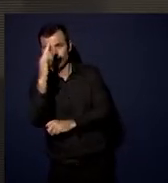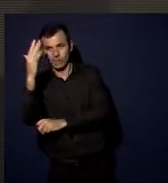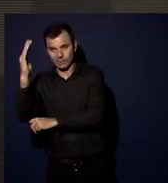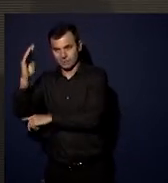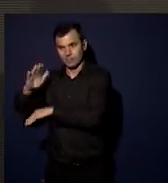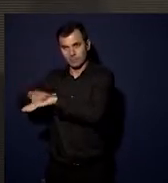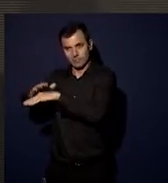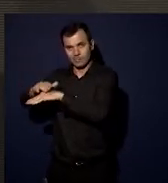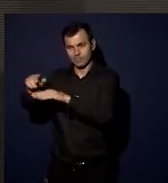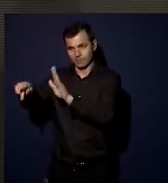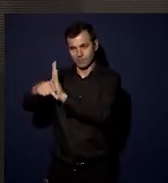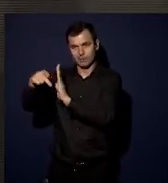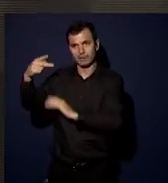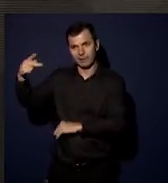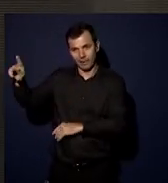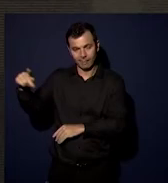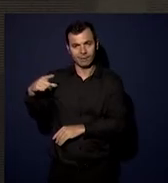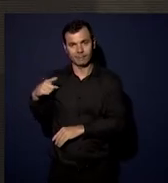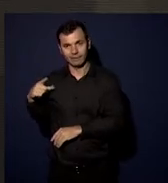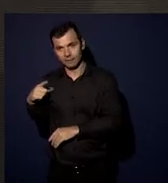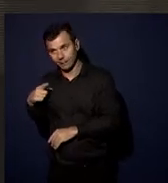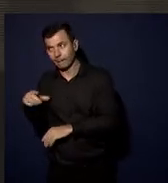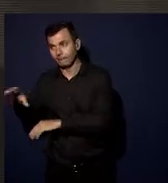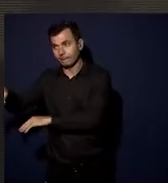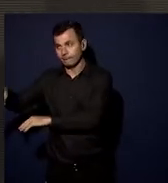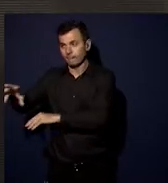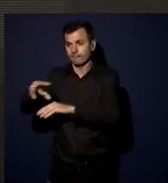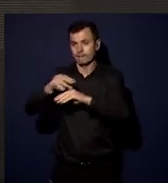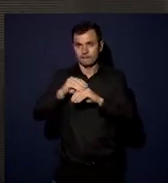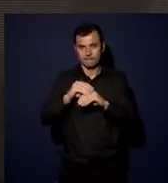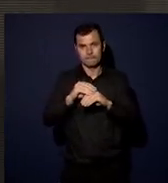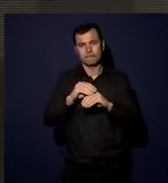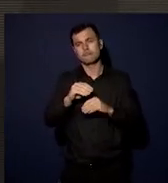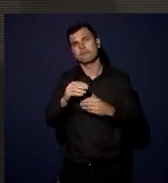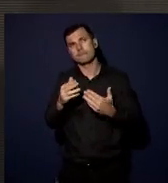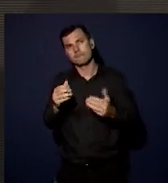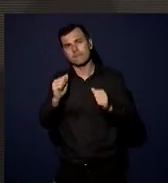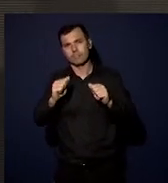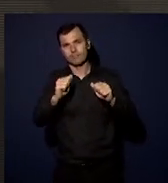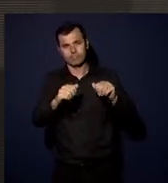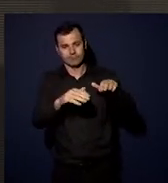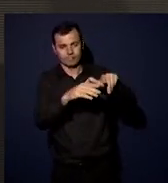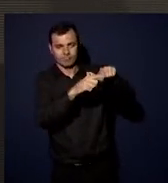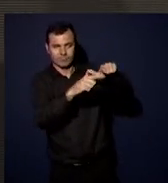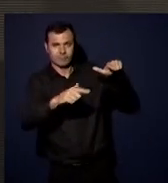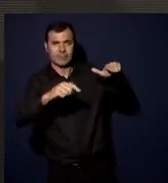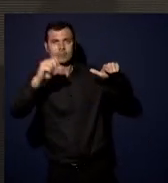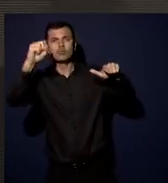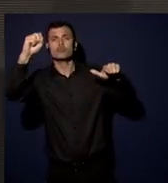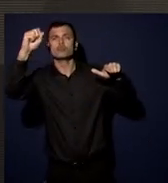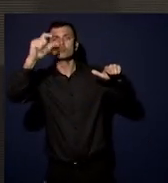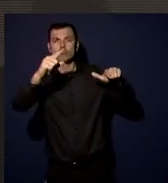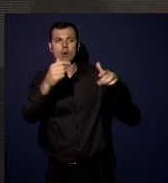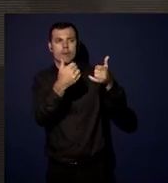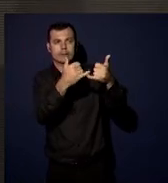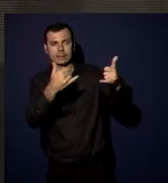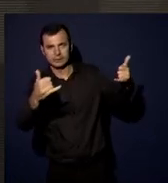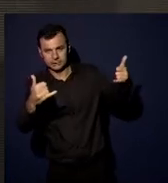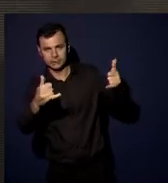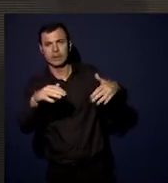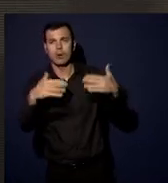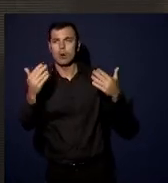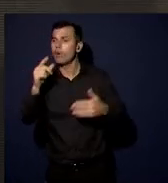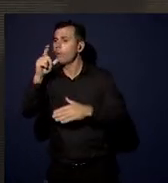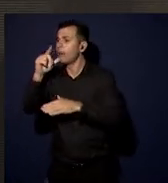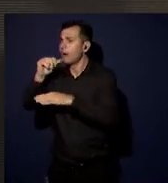porque tem uma diferença fundamental no meu combustível por uma placa solar ou por uma hidrelétrica por melhor que seja a placa solar